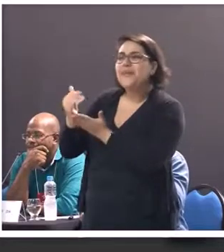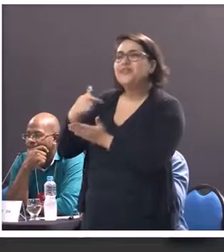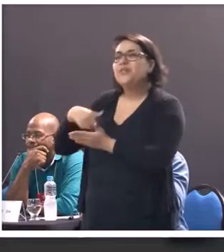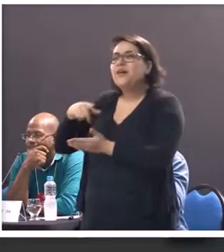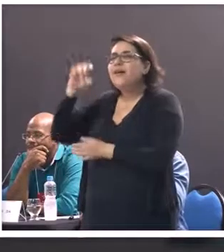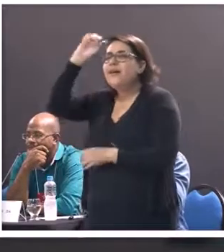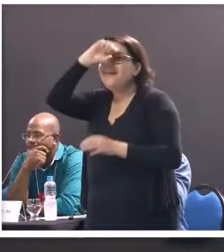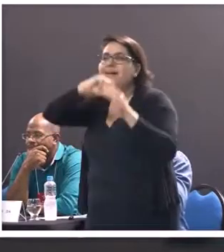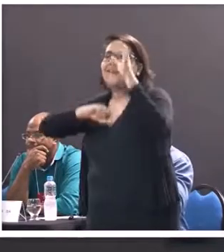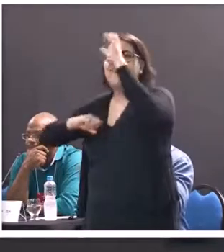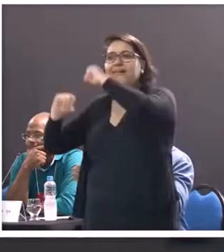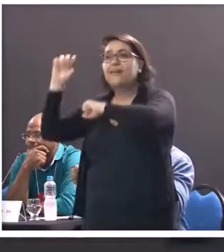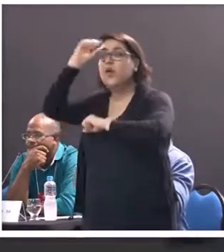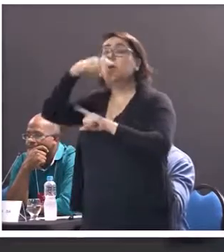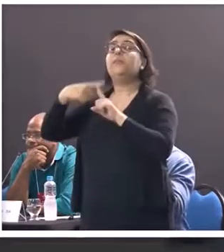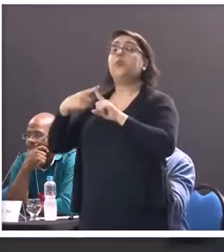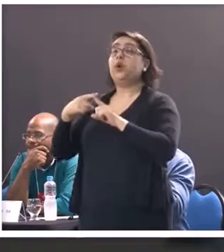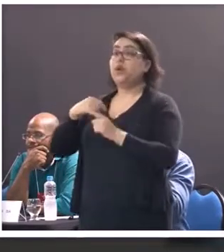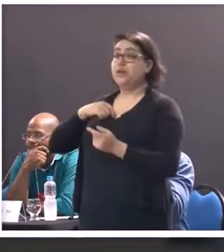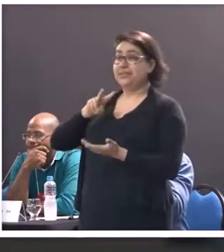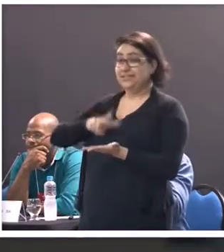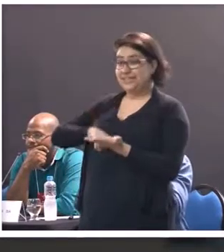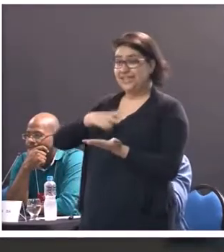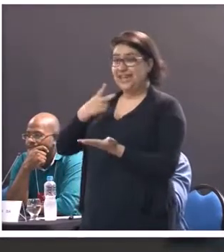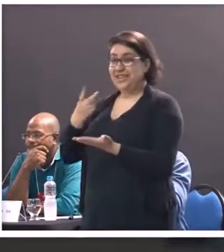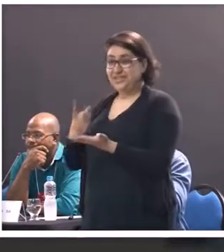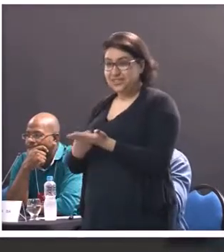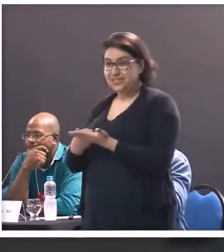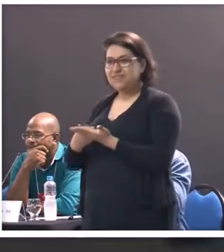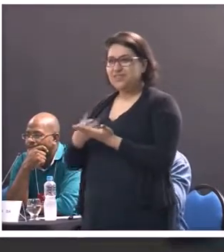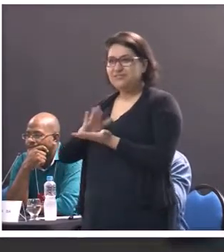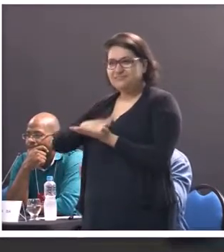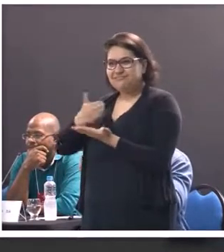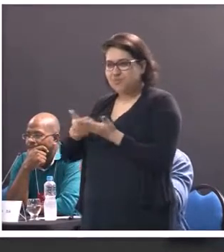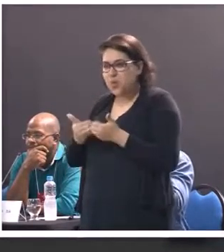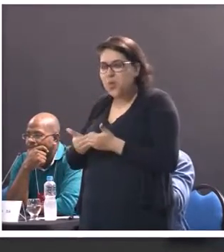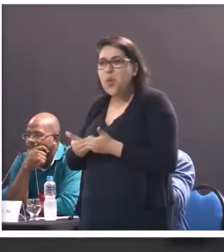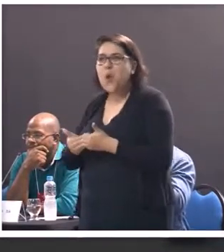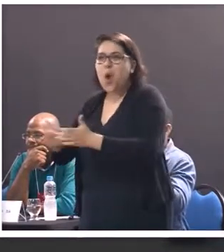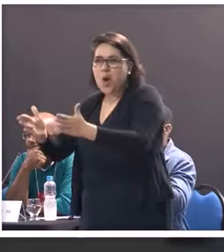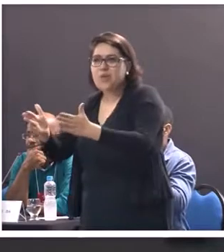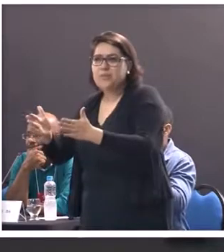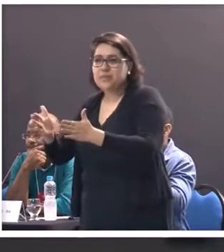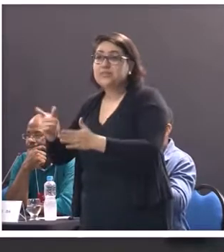caminhada. Porque quando estamos traduzindo, que você está